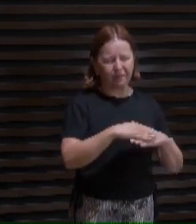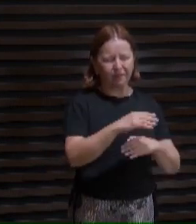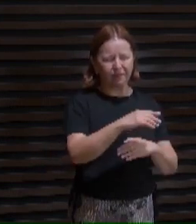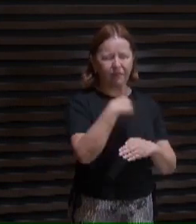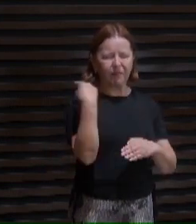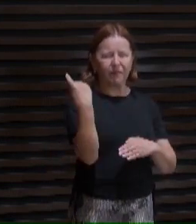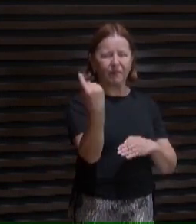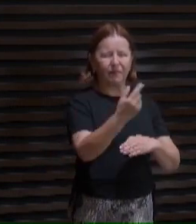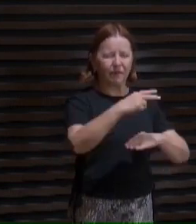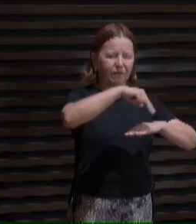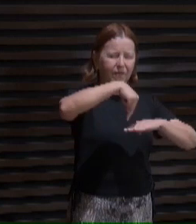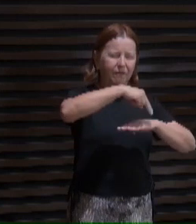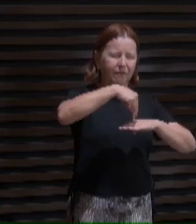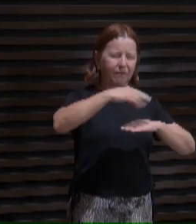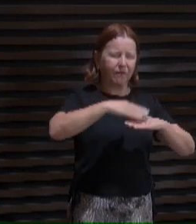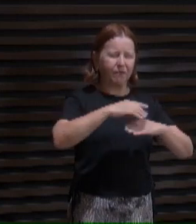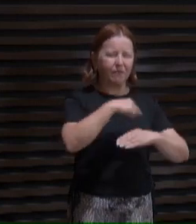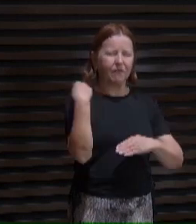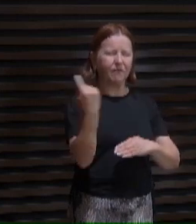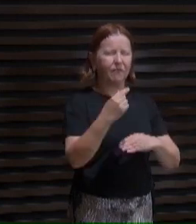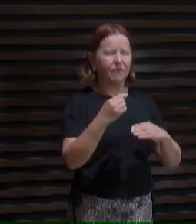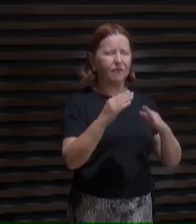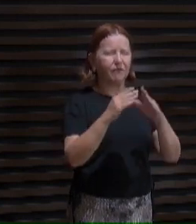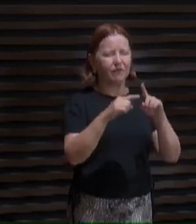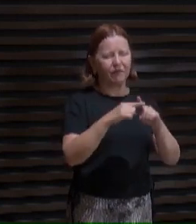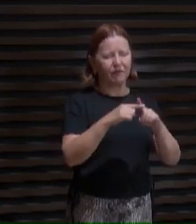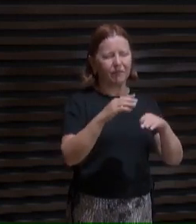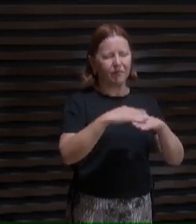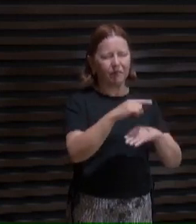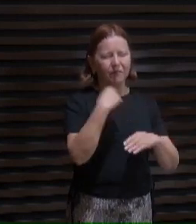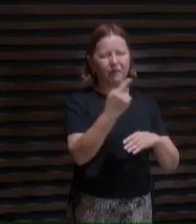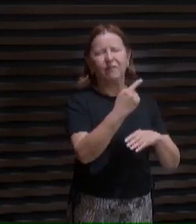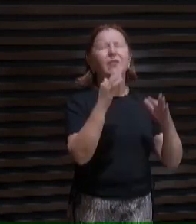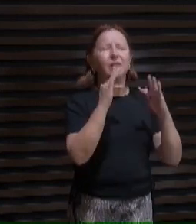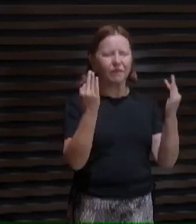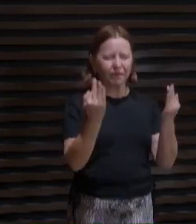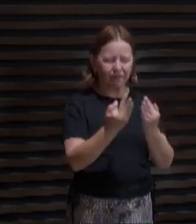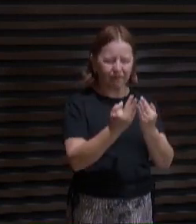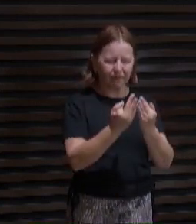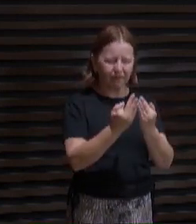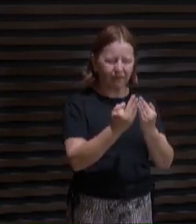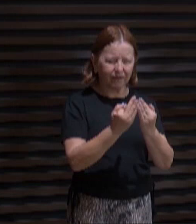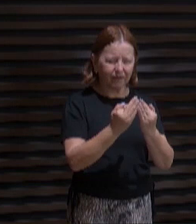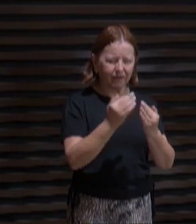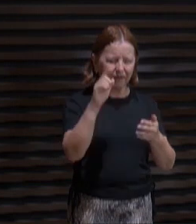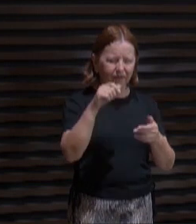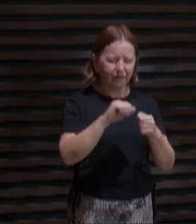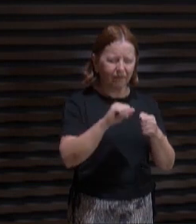nação, sobre a nossa igreja, sobre a nossa família, e seja